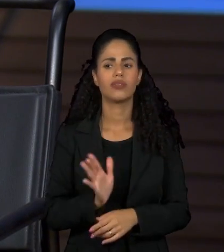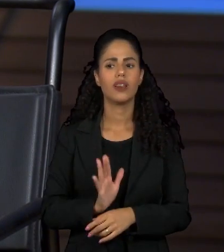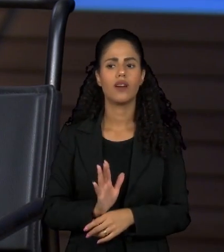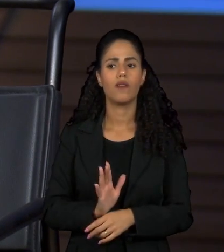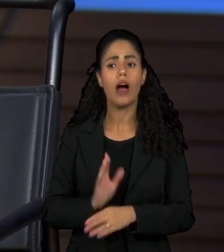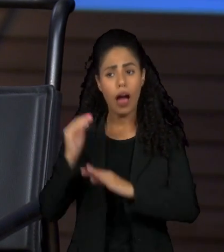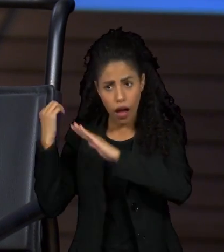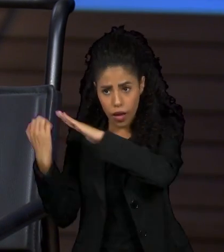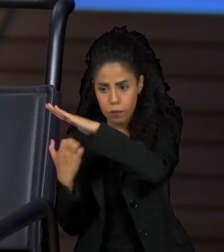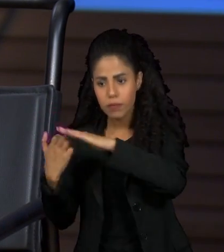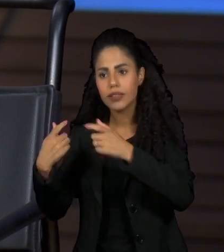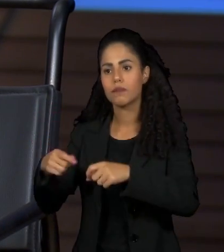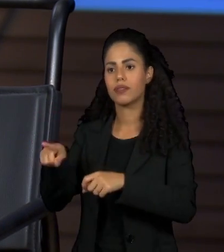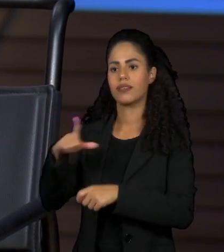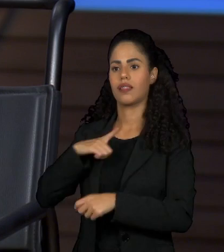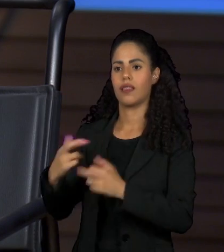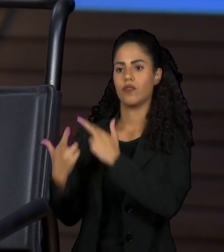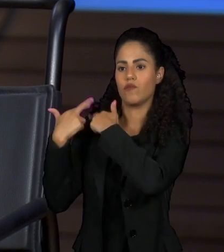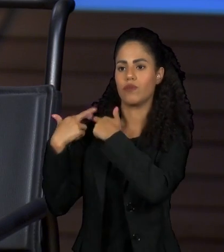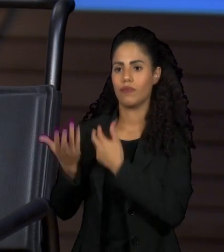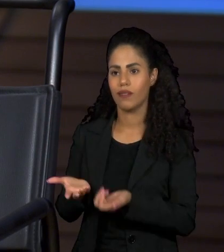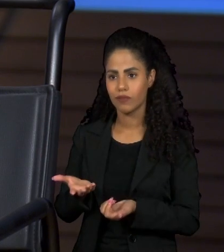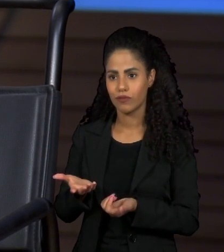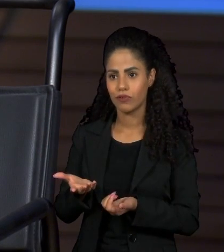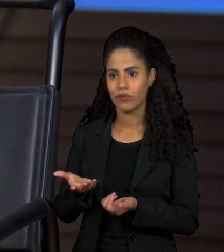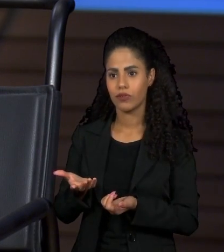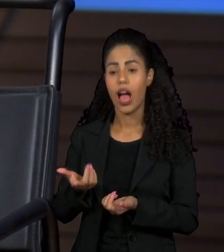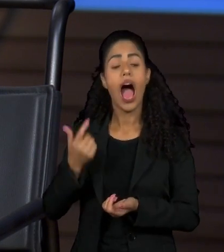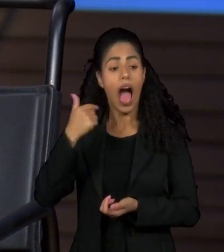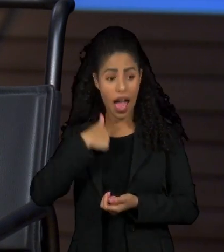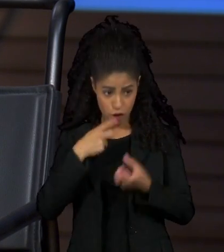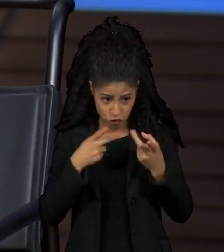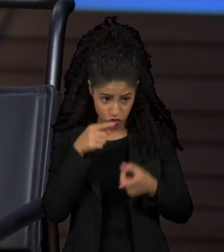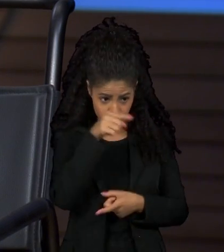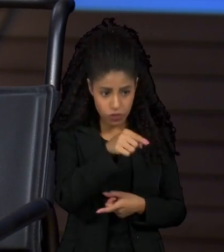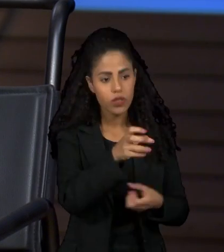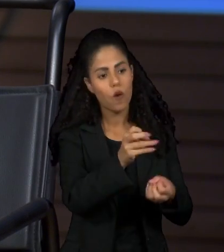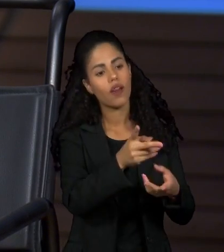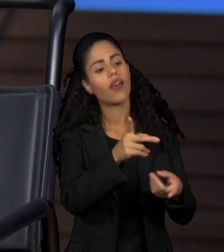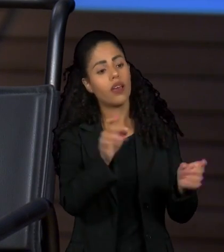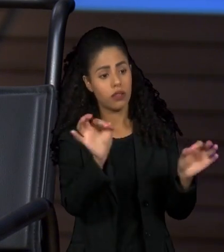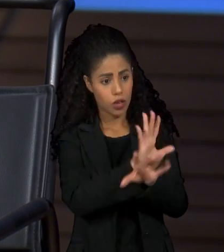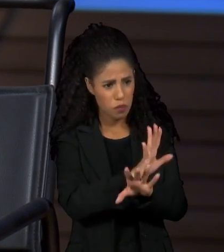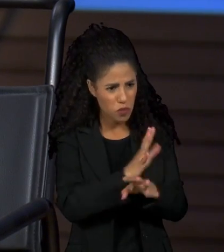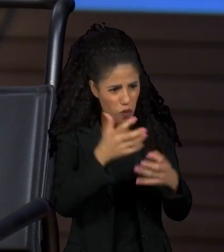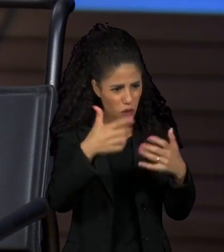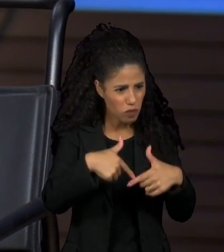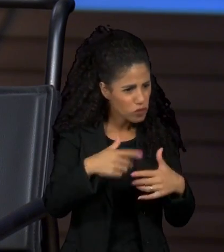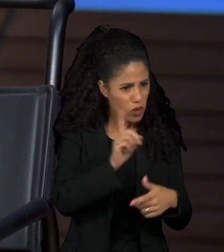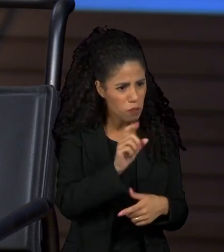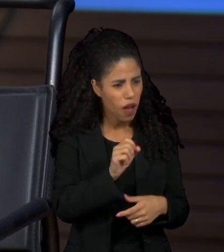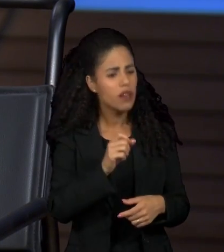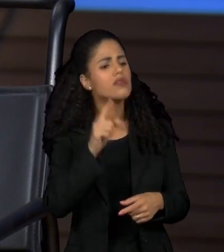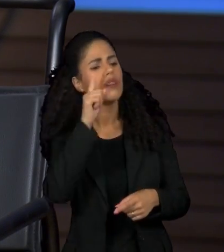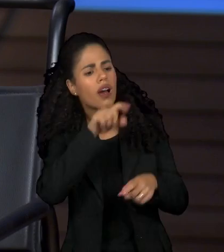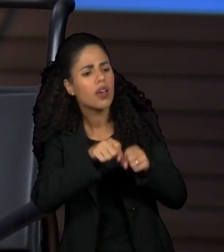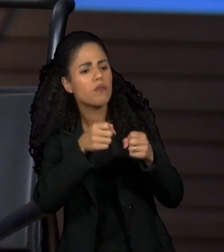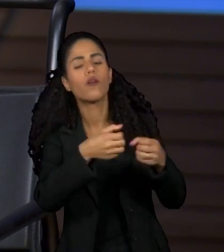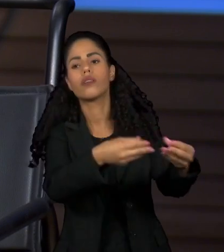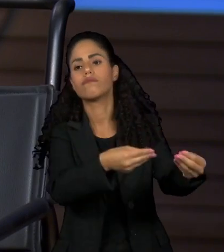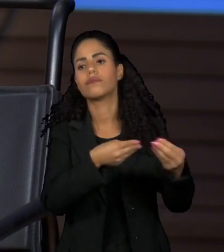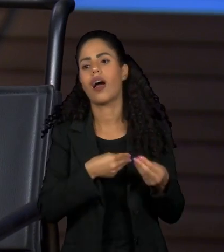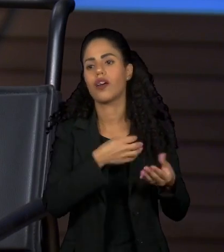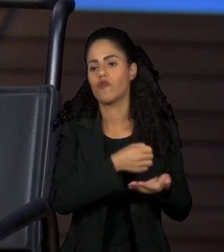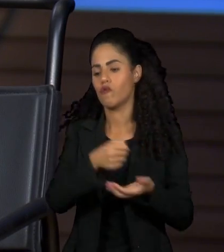são pequenos, como a gente fala ali, um celular, até uma geladeira, por exemplo. Então, é complicado só para o consumidor ter essa responsabilidade